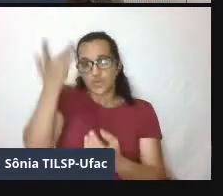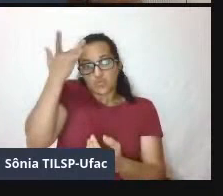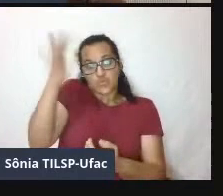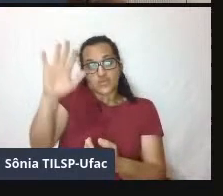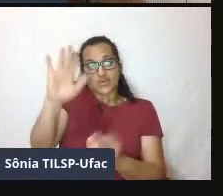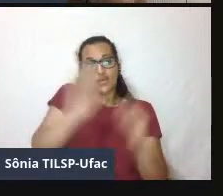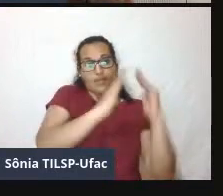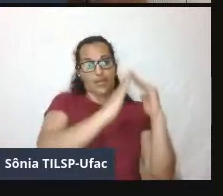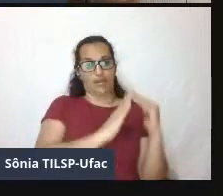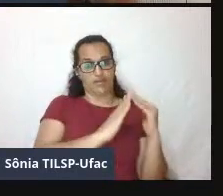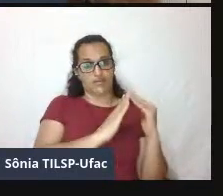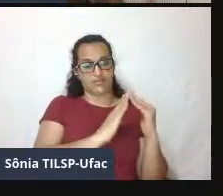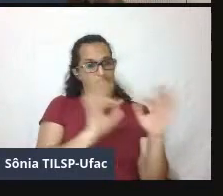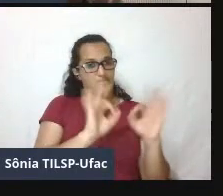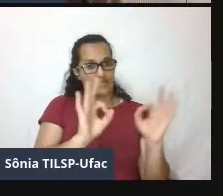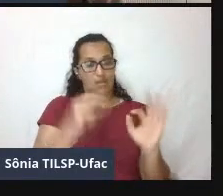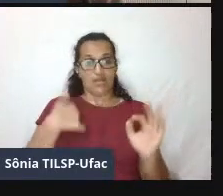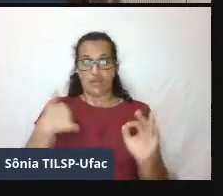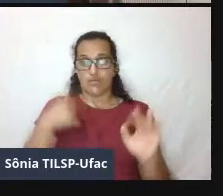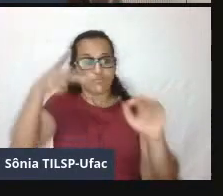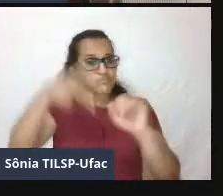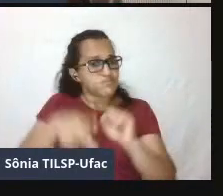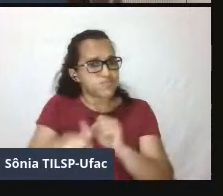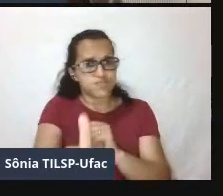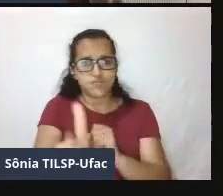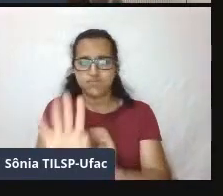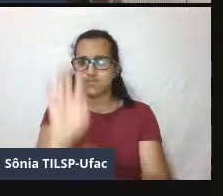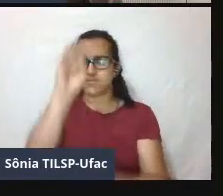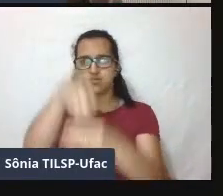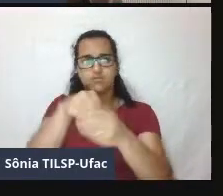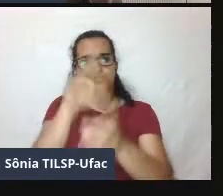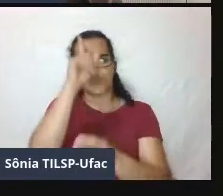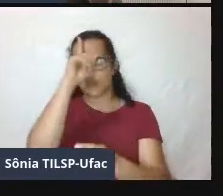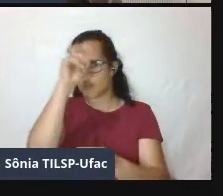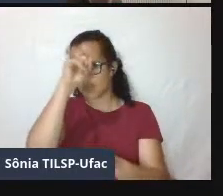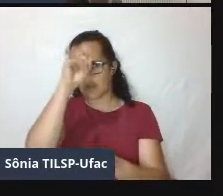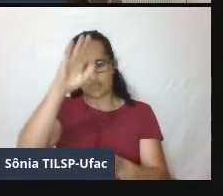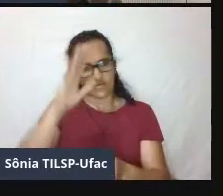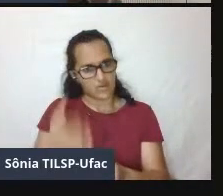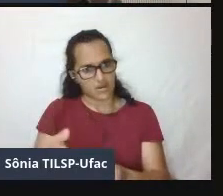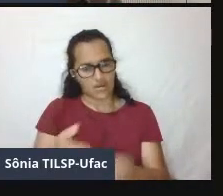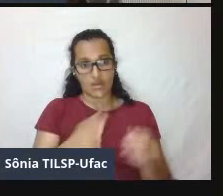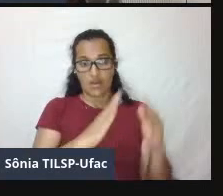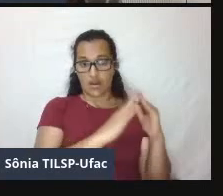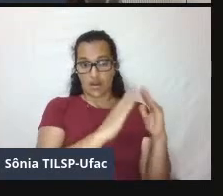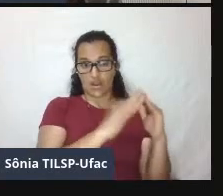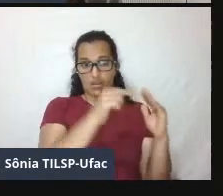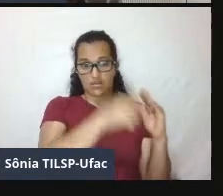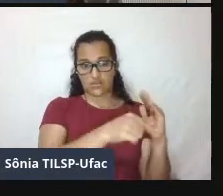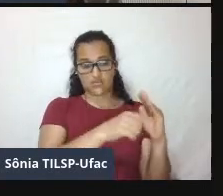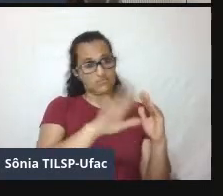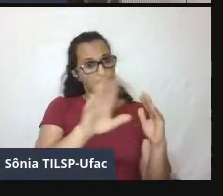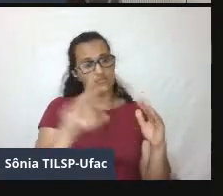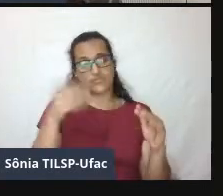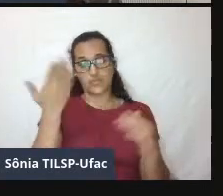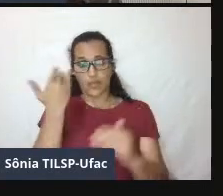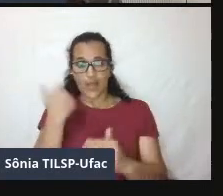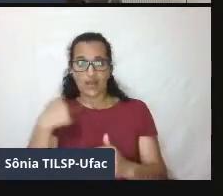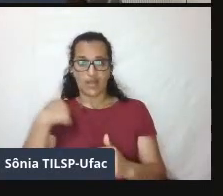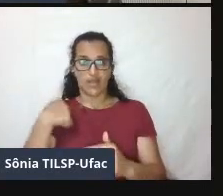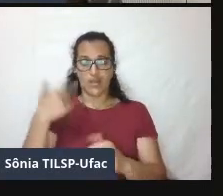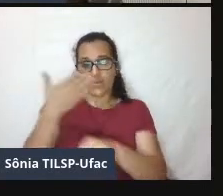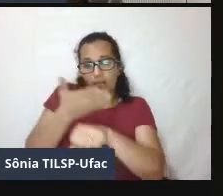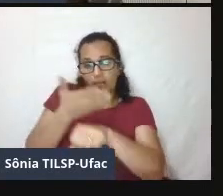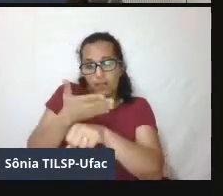Eu sempre tive uma rotina muito ligada à área hospitalar. Na minha residência, eu ficava no hospital de emergência praticamente de domingo a